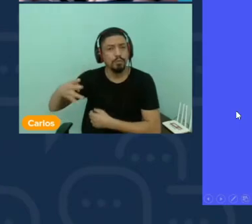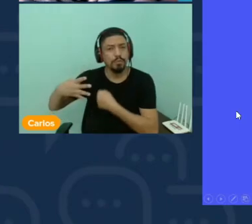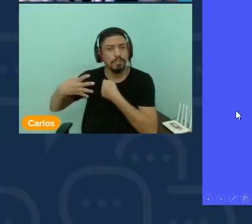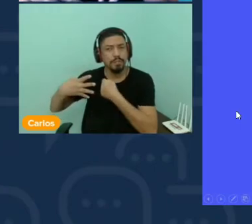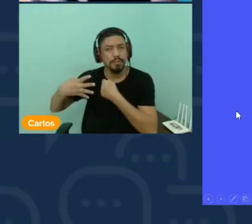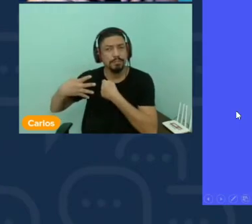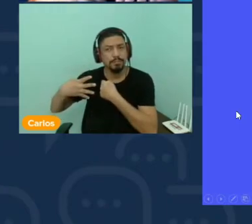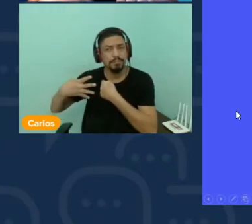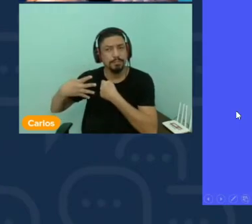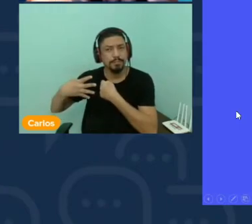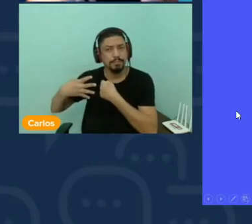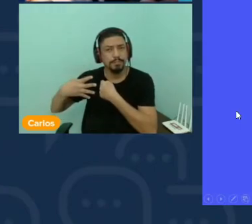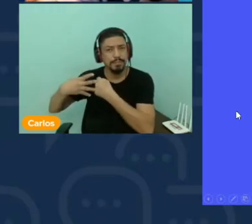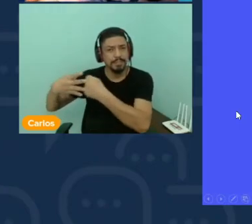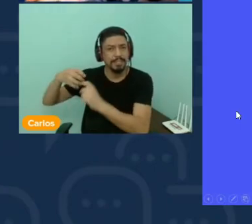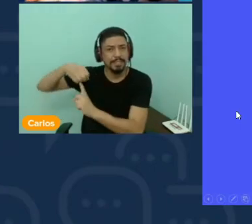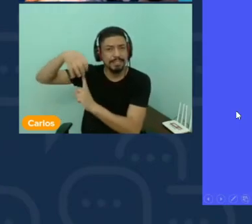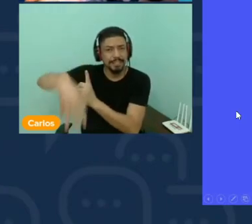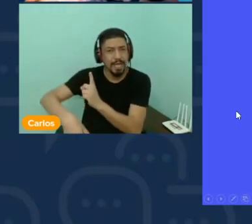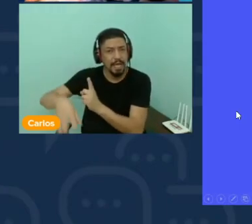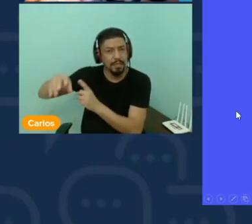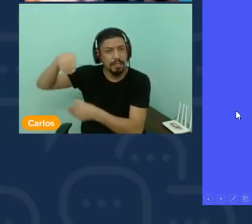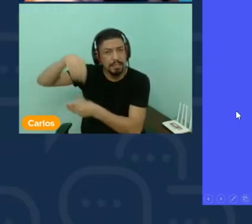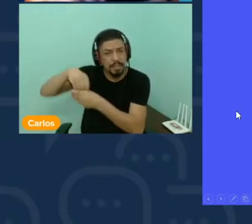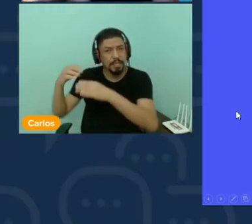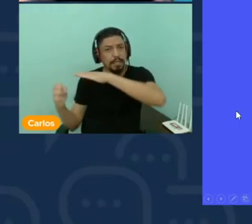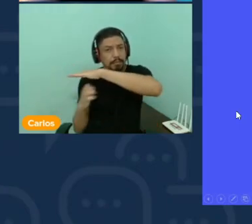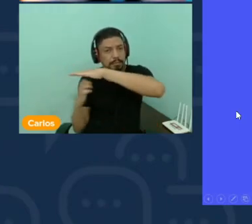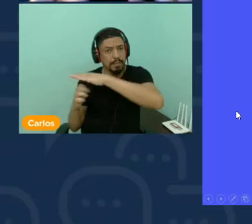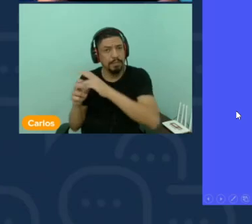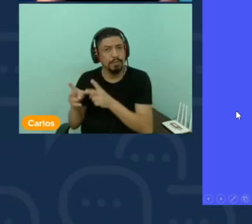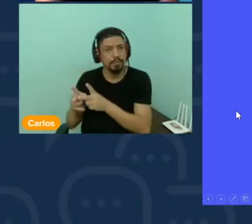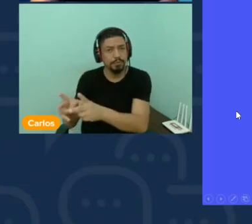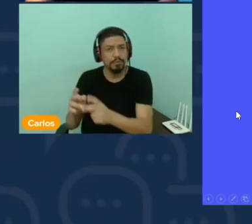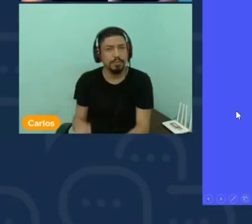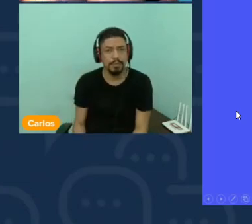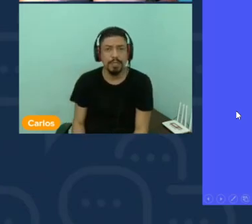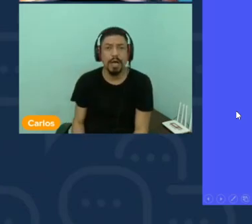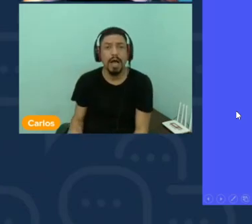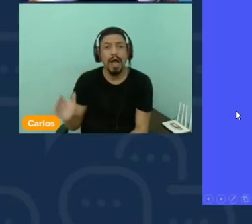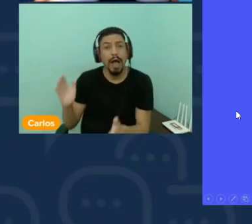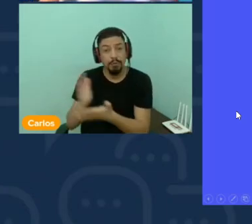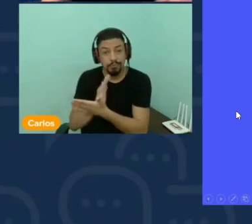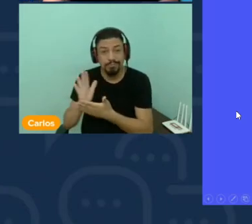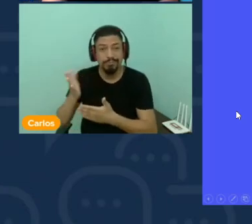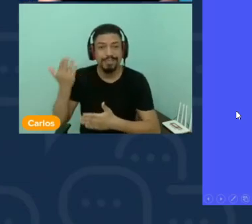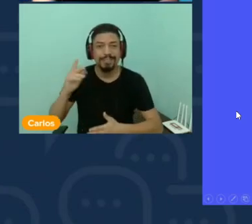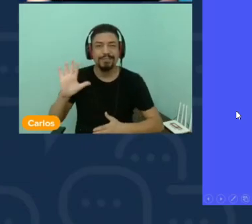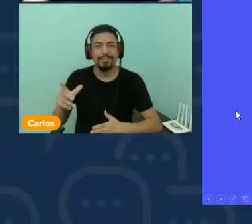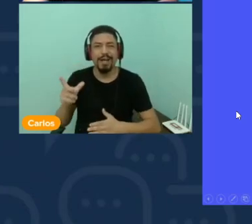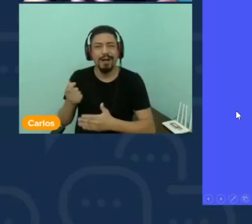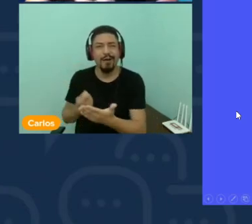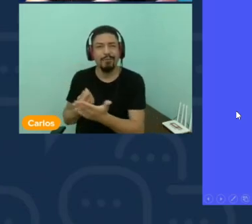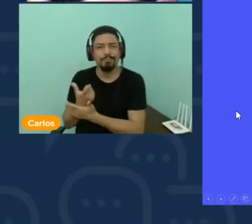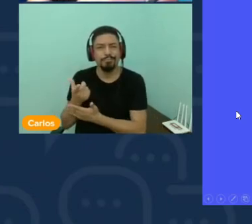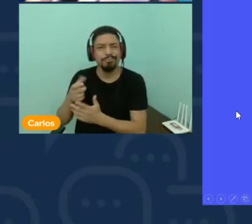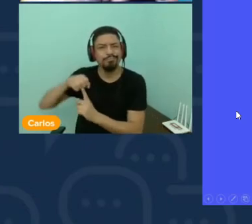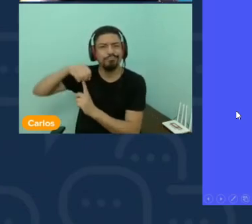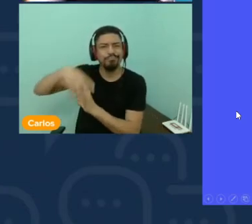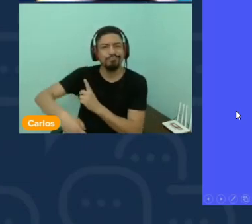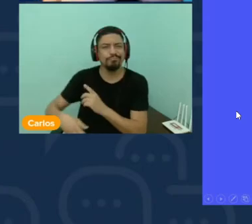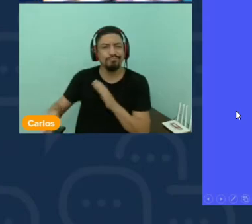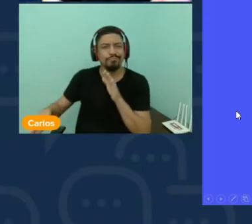seus servidores dentro da organização, né? Já fizeram algum investimento, já têm servidores comprados,